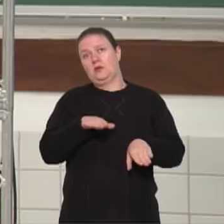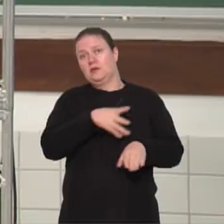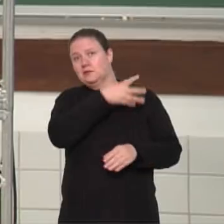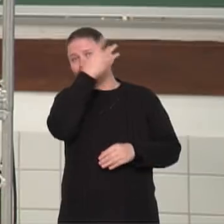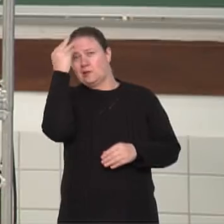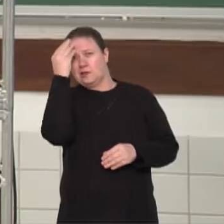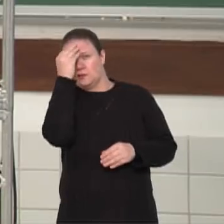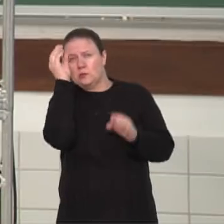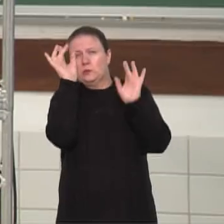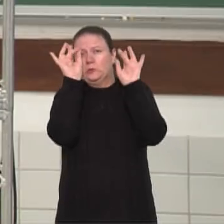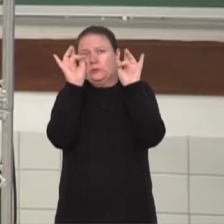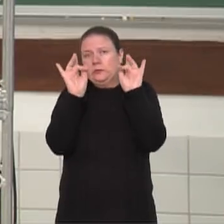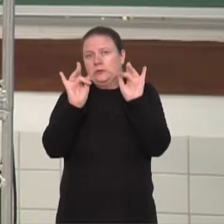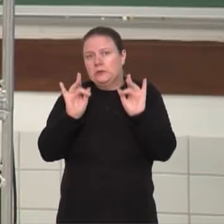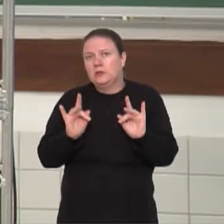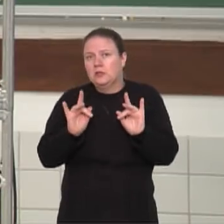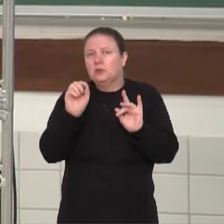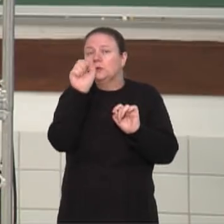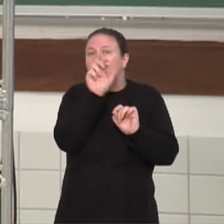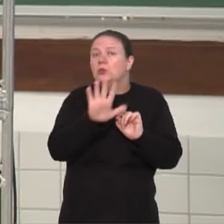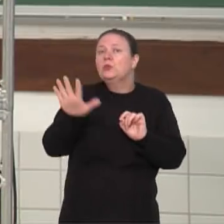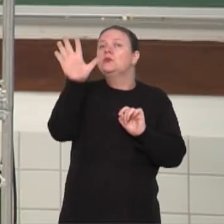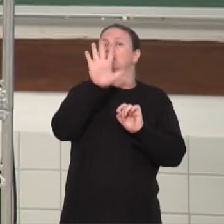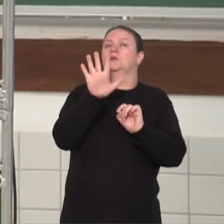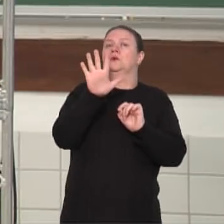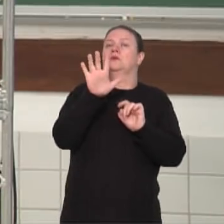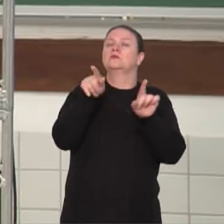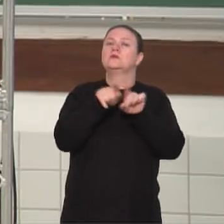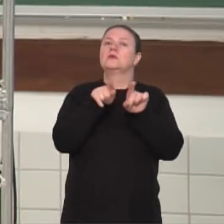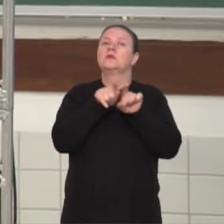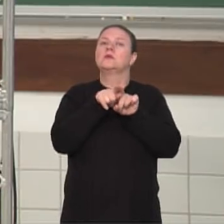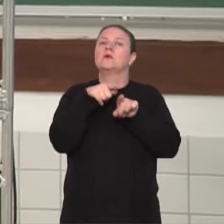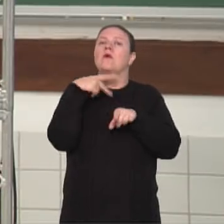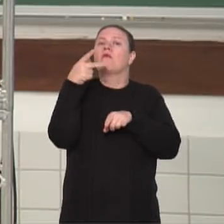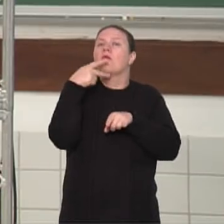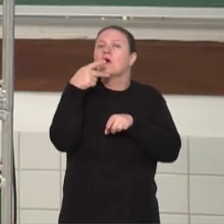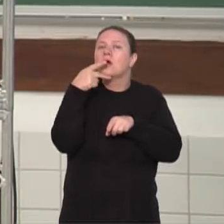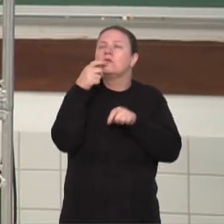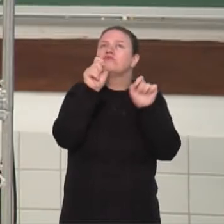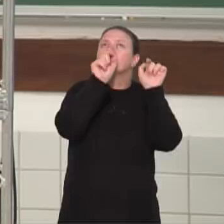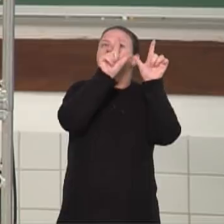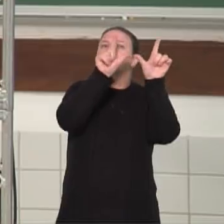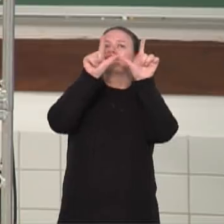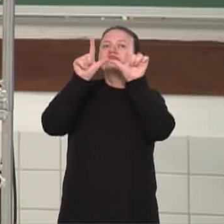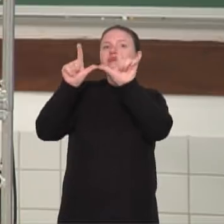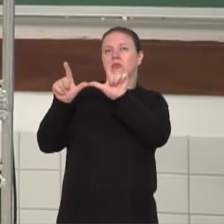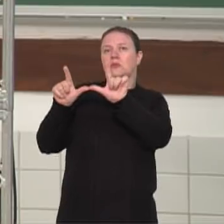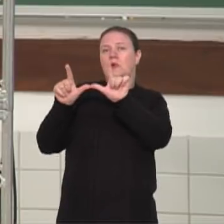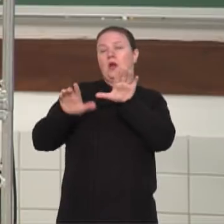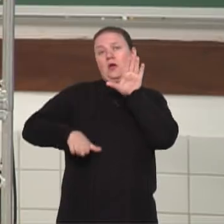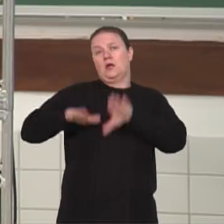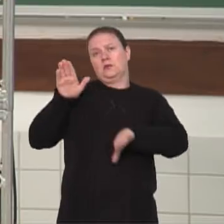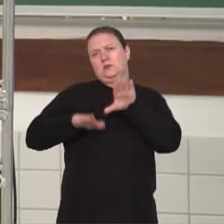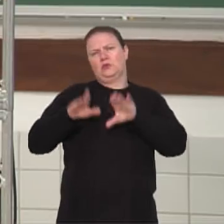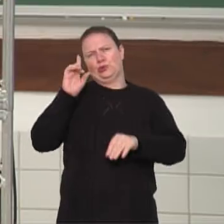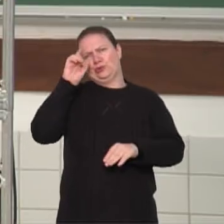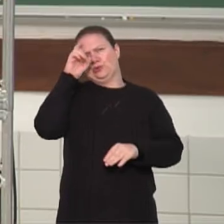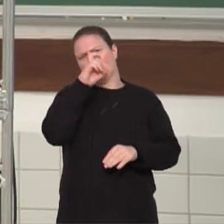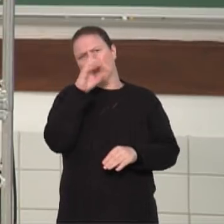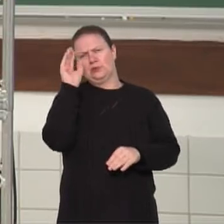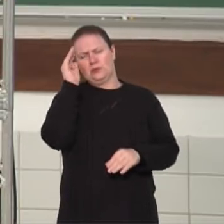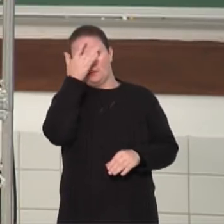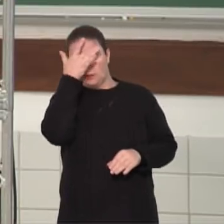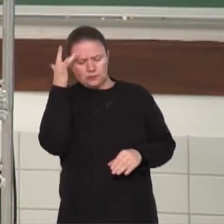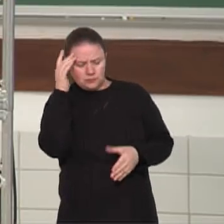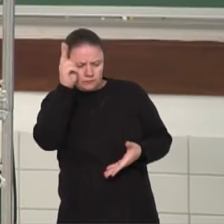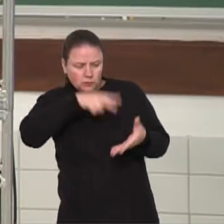algum detalhe de alguma imagem ou de algum discurso que estava presente na tirinha, de repente dificulta o entendimento para o leitor,